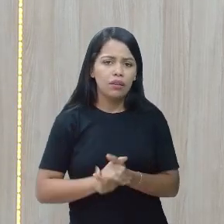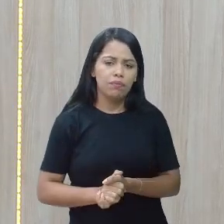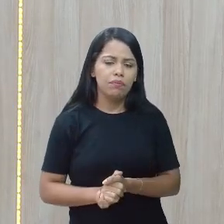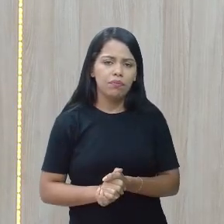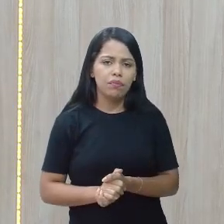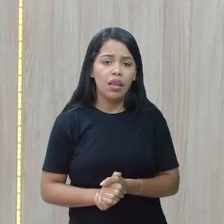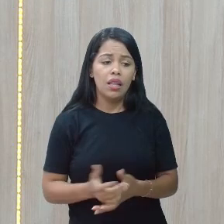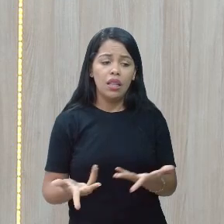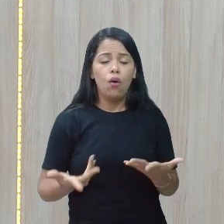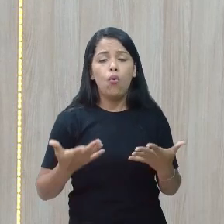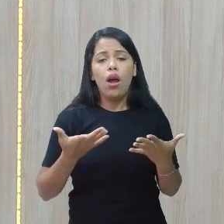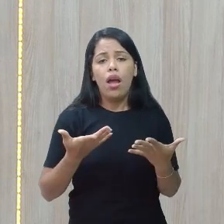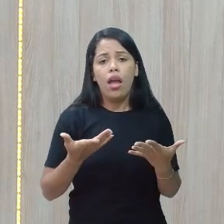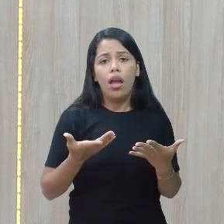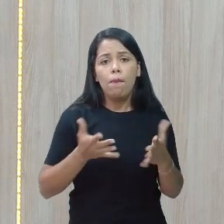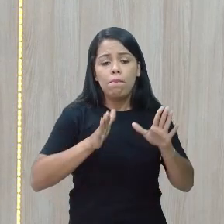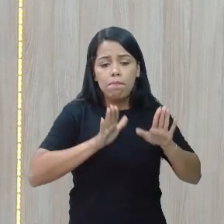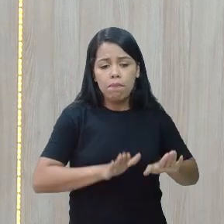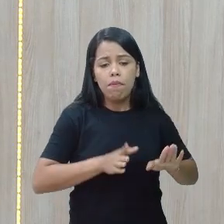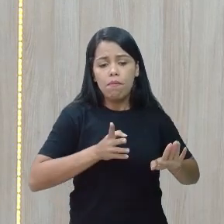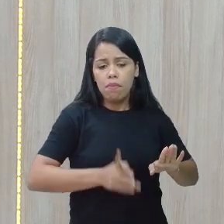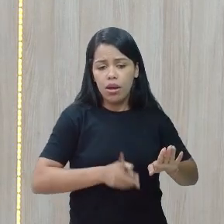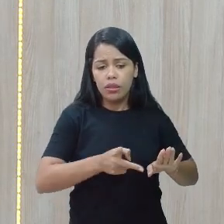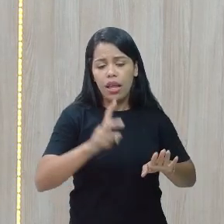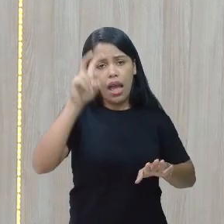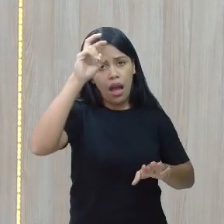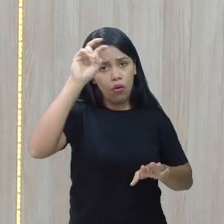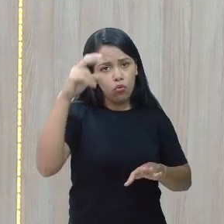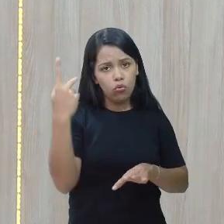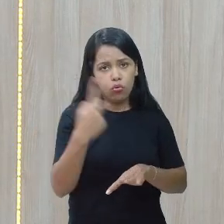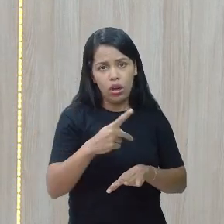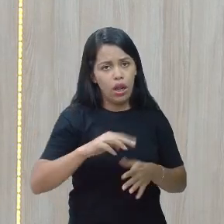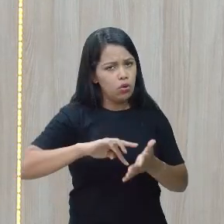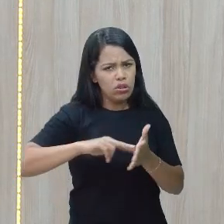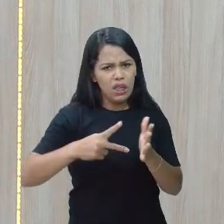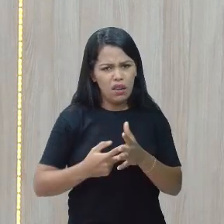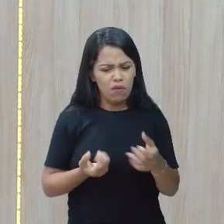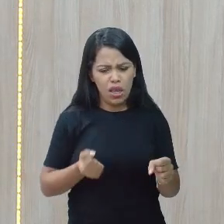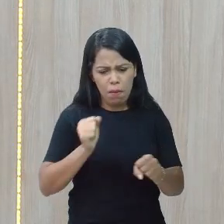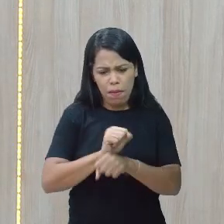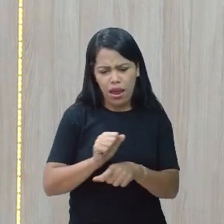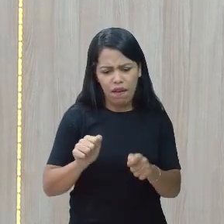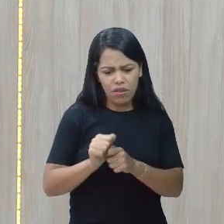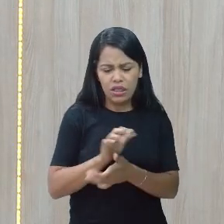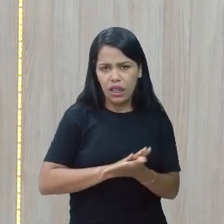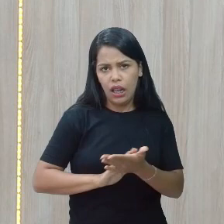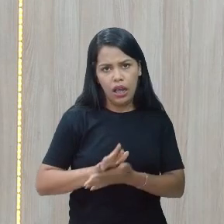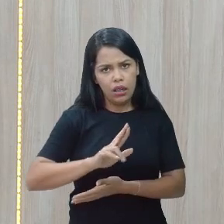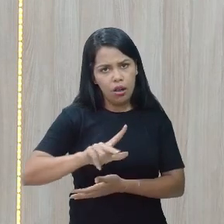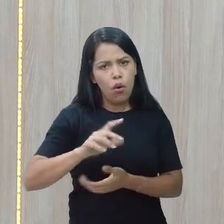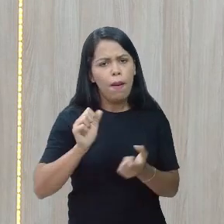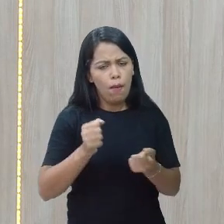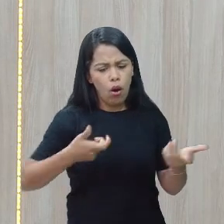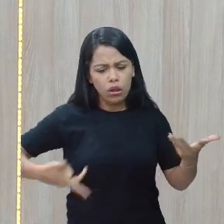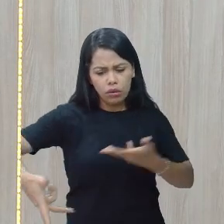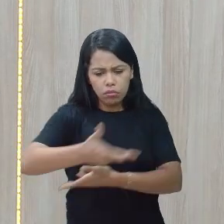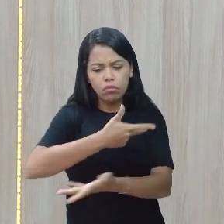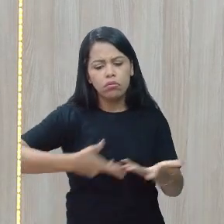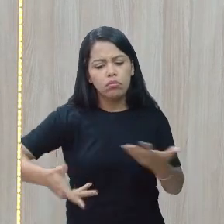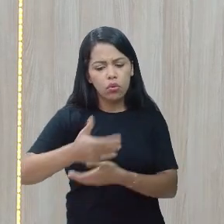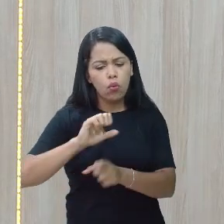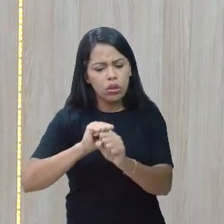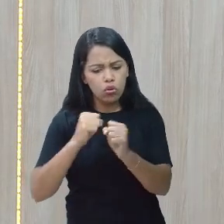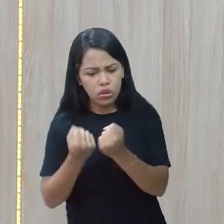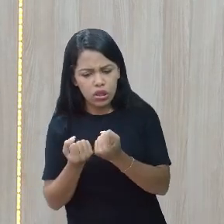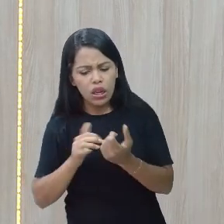estagnar, não é? Eles podem interagir com os povos não índios, né? E absorver